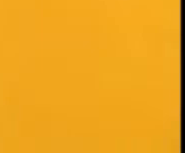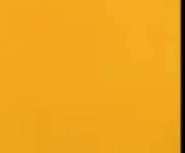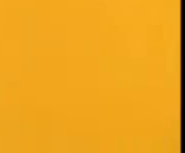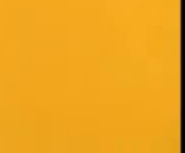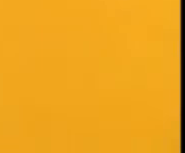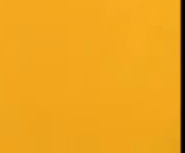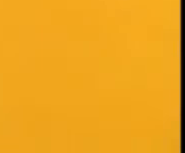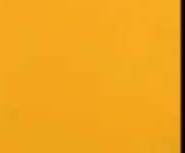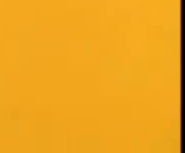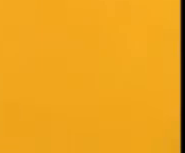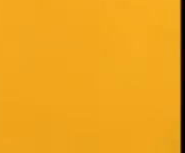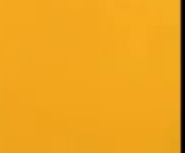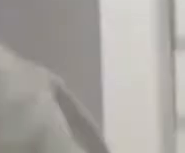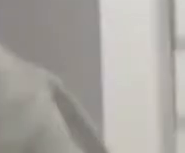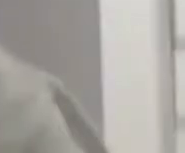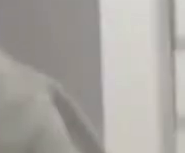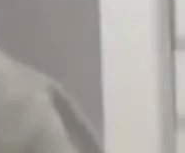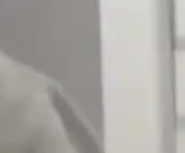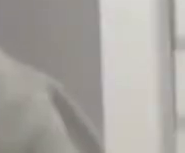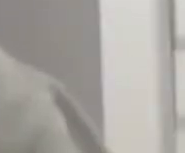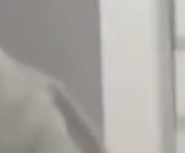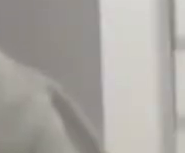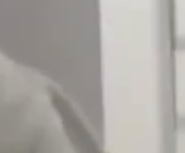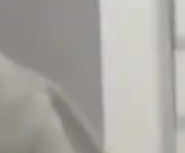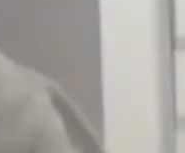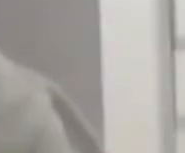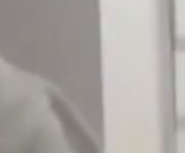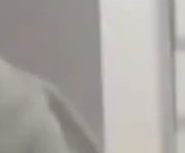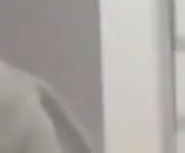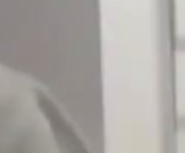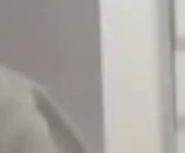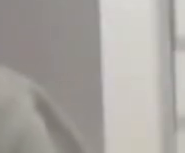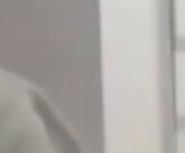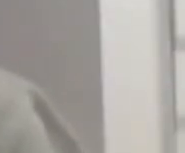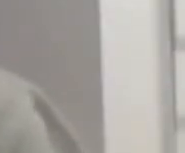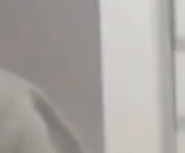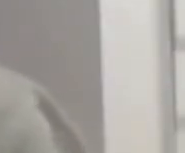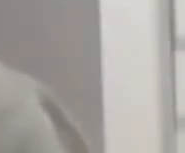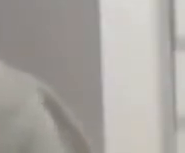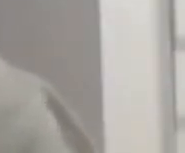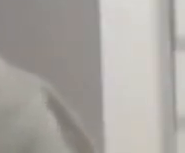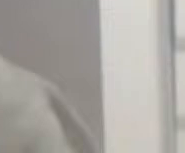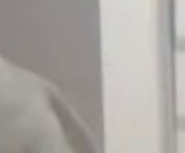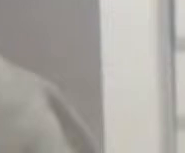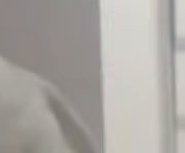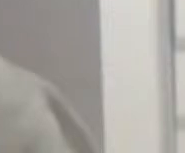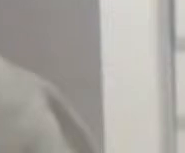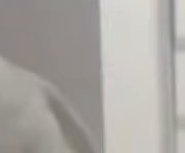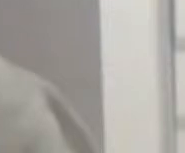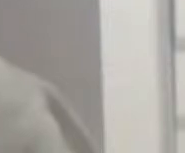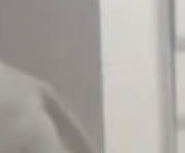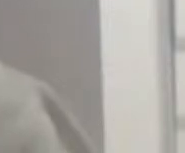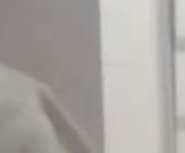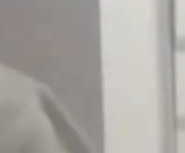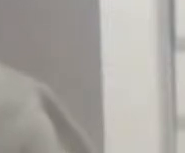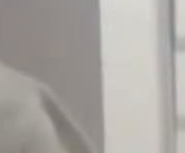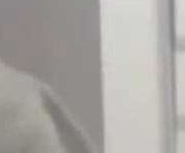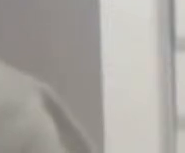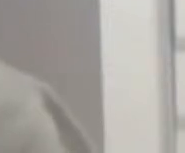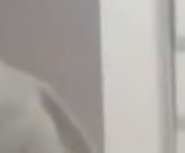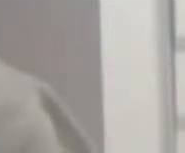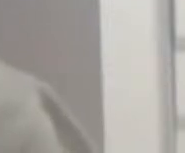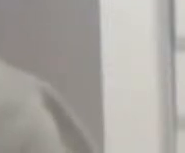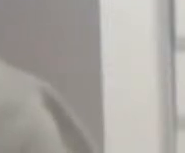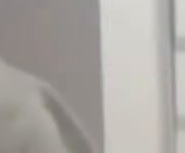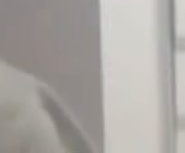achar algo para se reencontrar. Eu espero que termine logo essa pandemia, e que o mais rápido